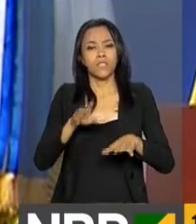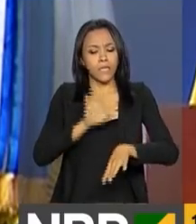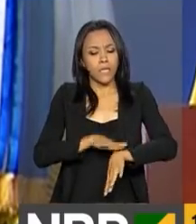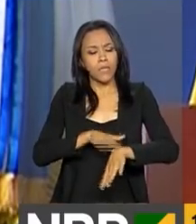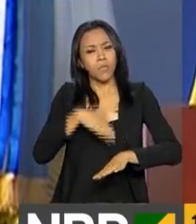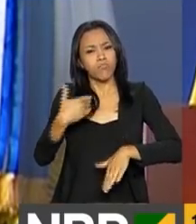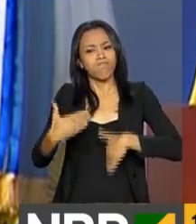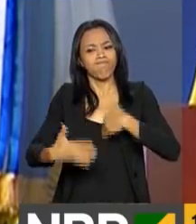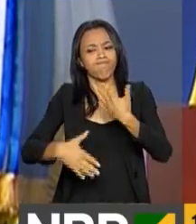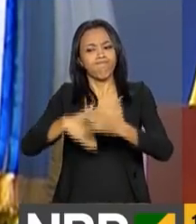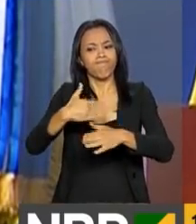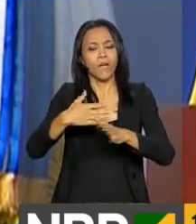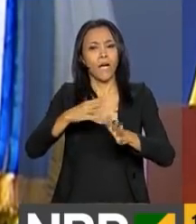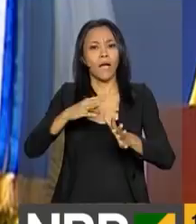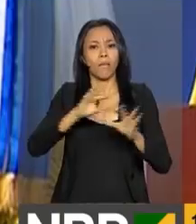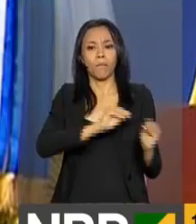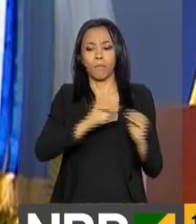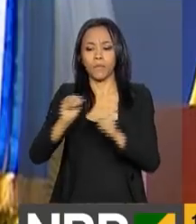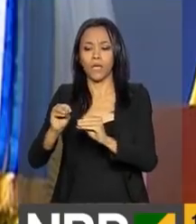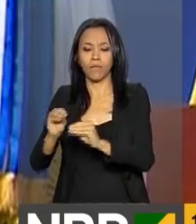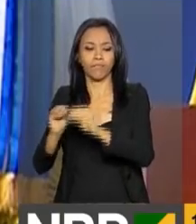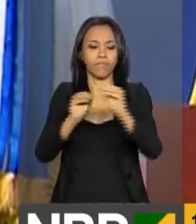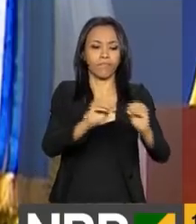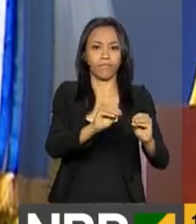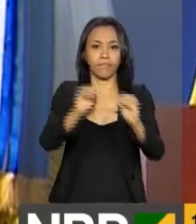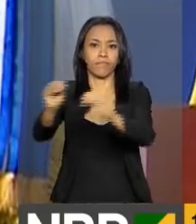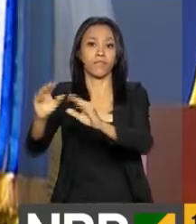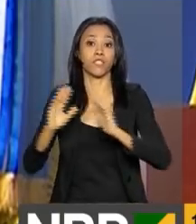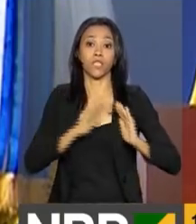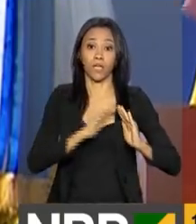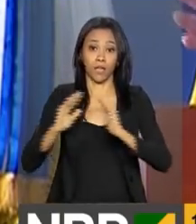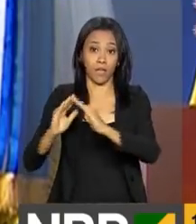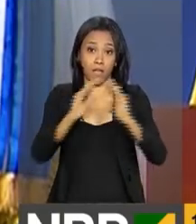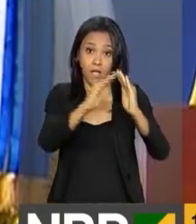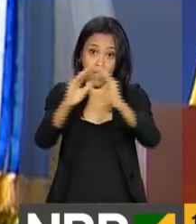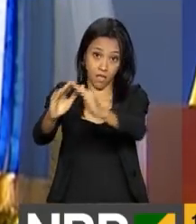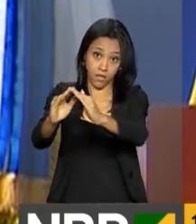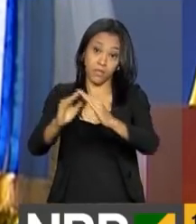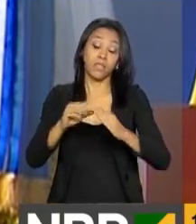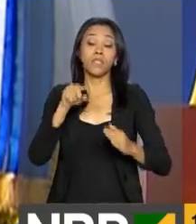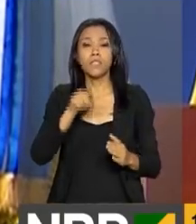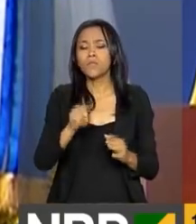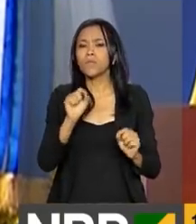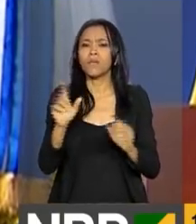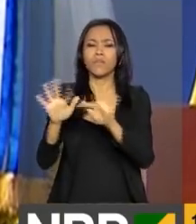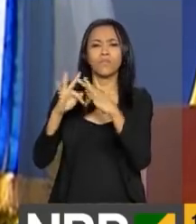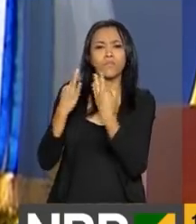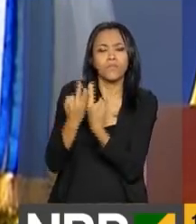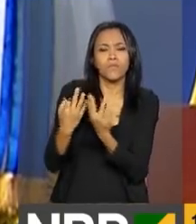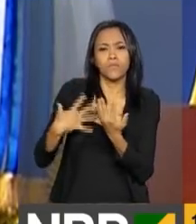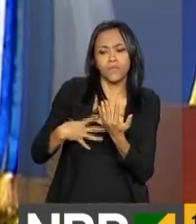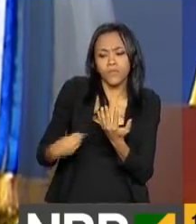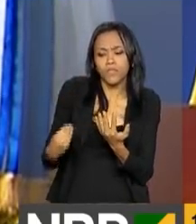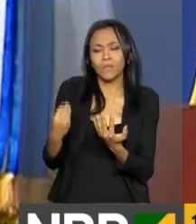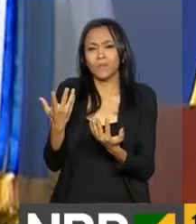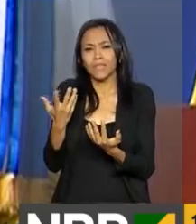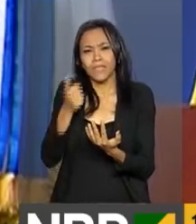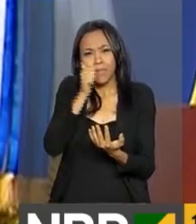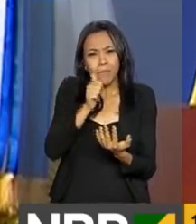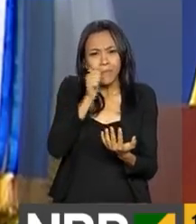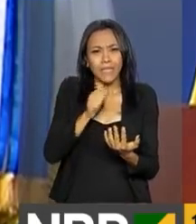tempos, mudar de moradia, de localidade, não é? Isto envolve a questão dos filhos. Há um sacrifício enorme da